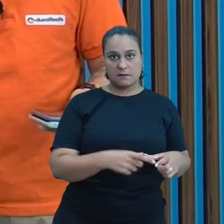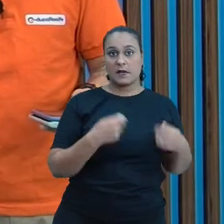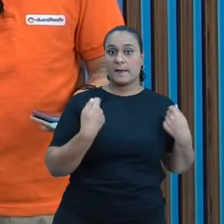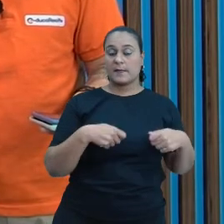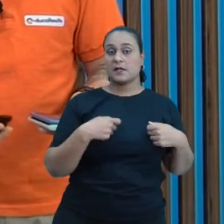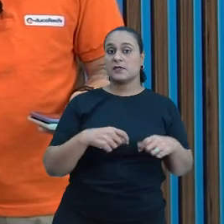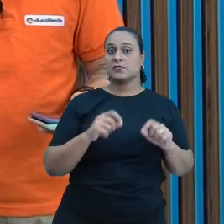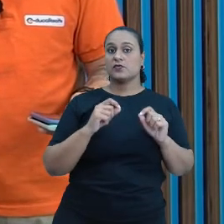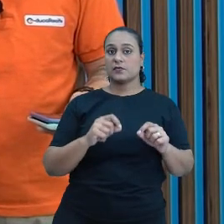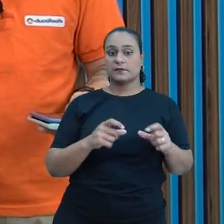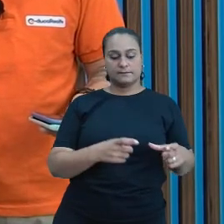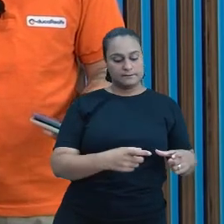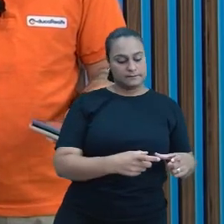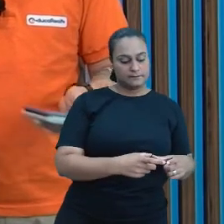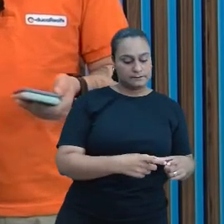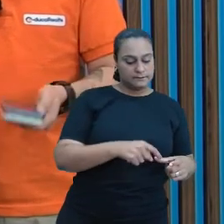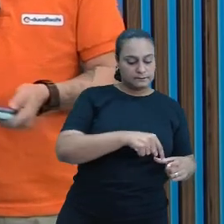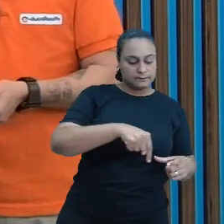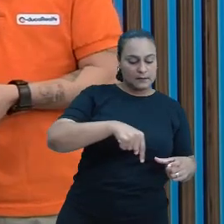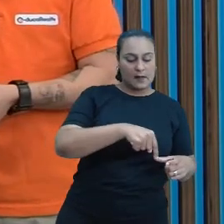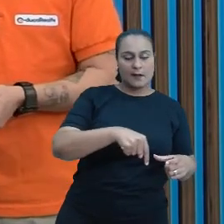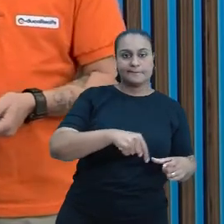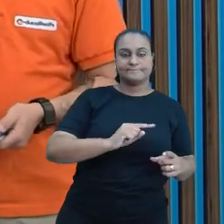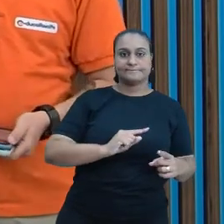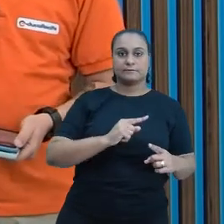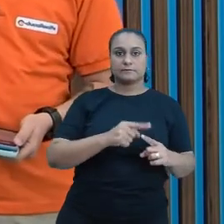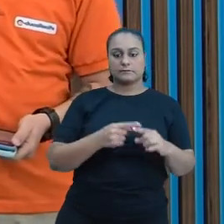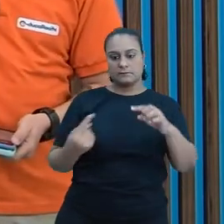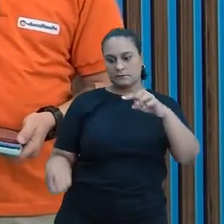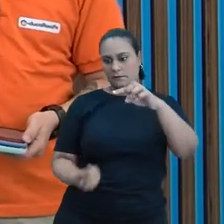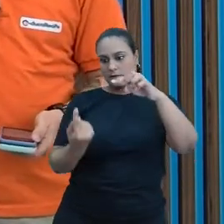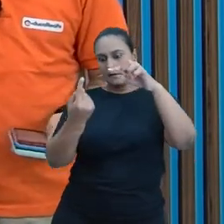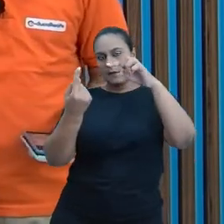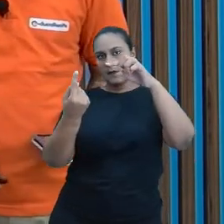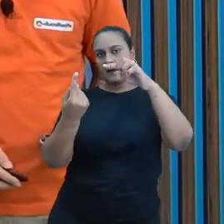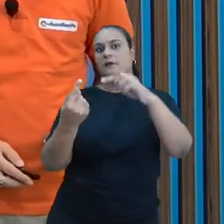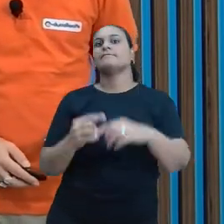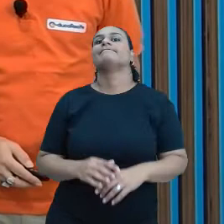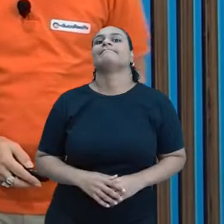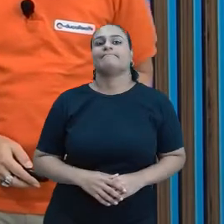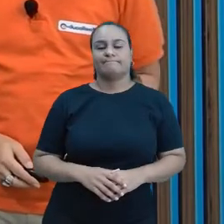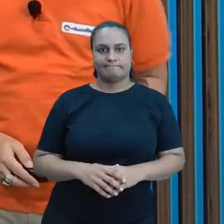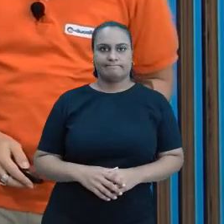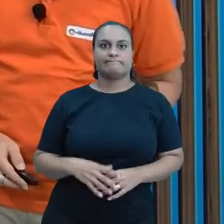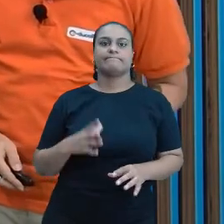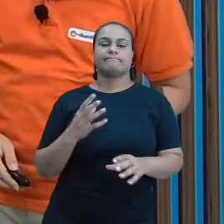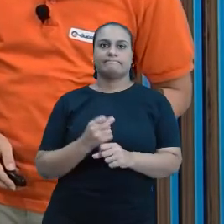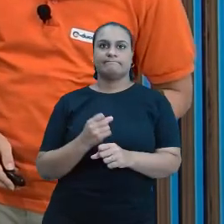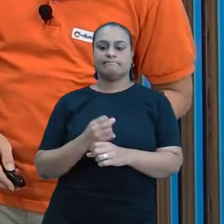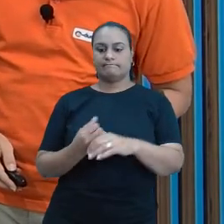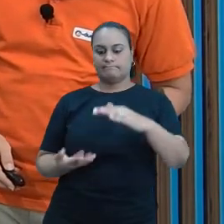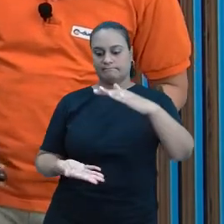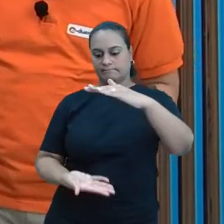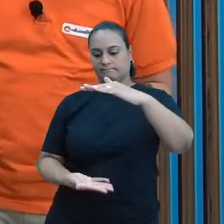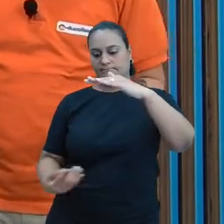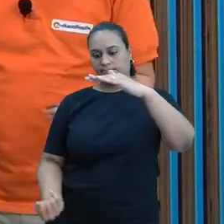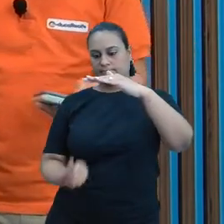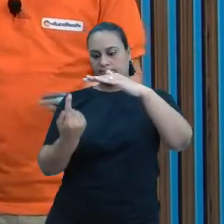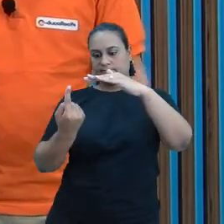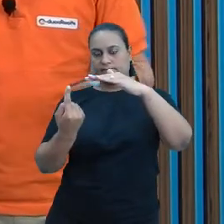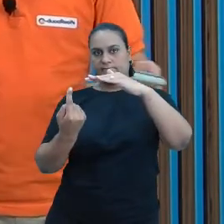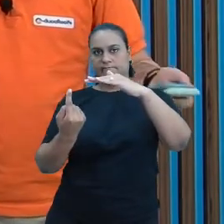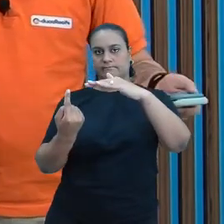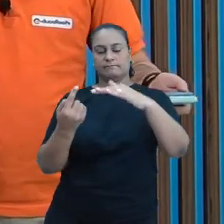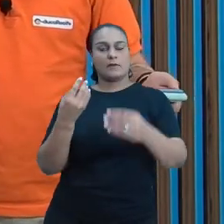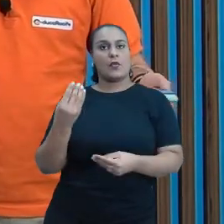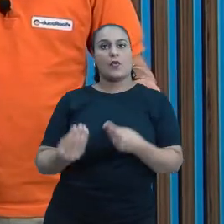preciso saber a medida do raio, multiplicado pela altura. Eu preciso saber a medida altura, tá certo? Então, como é